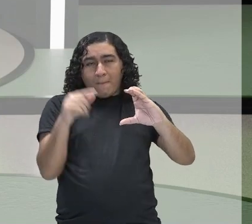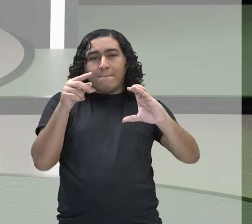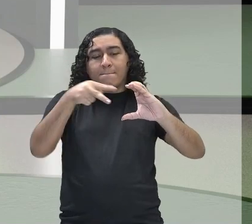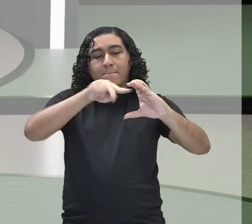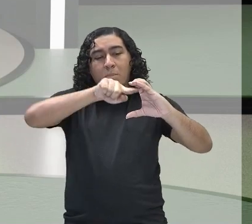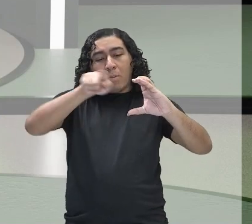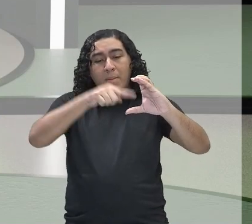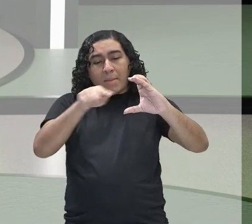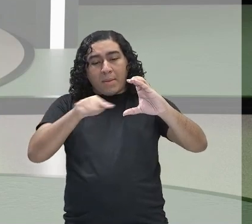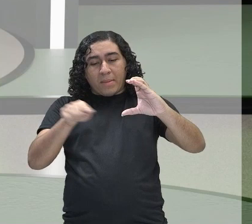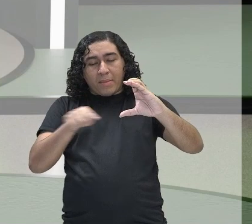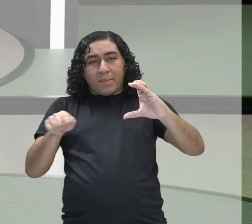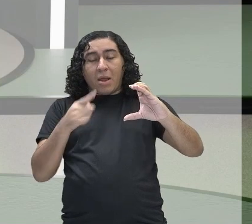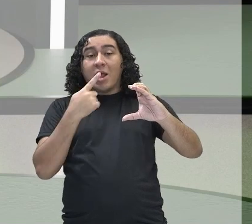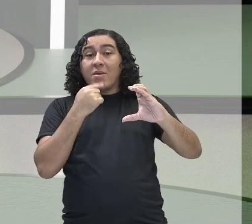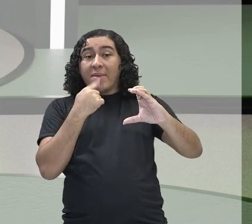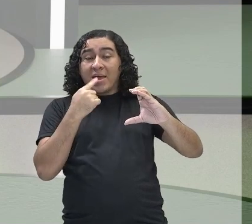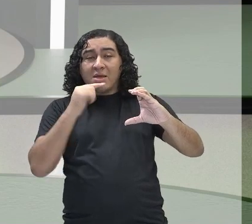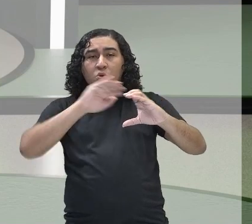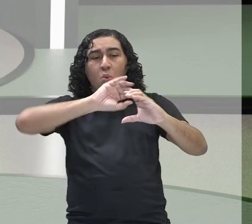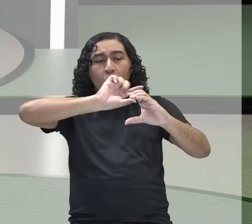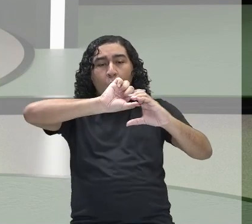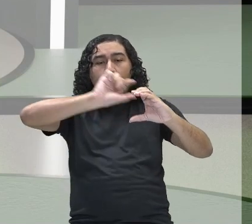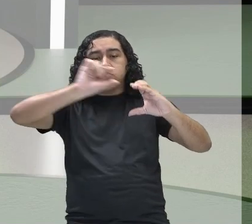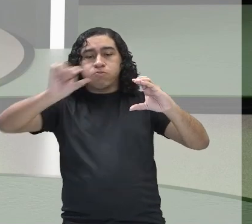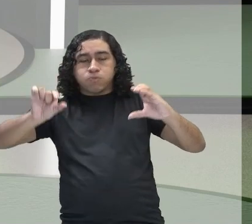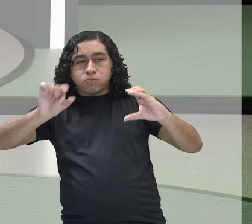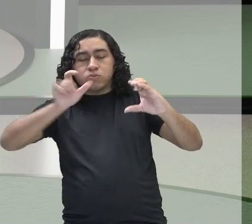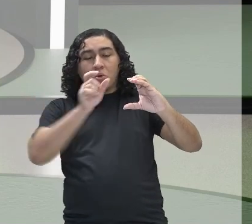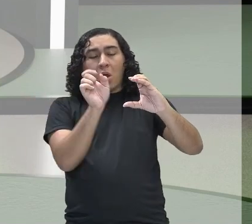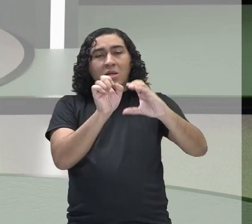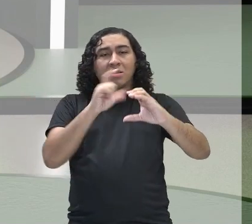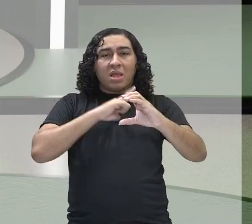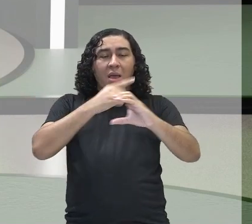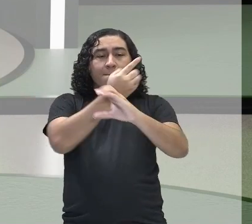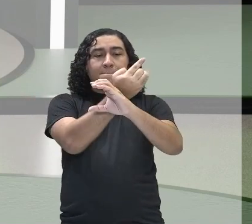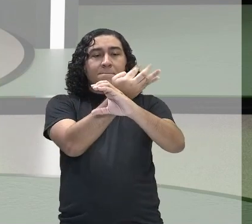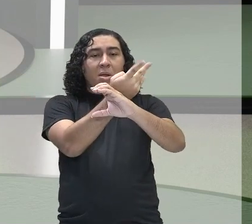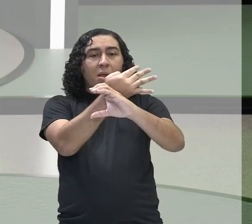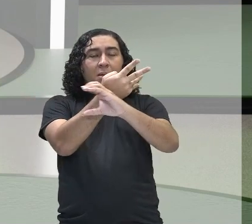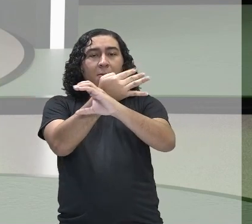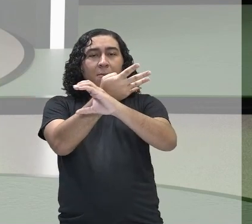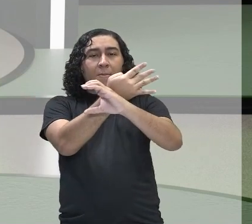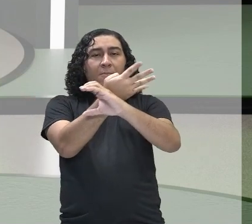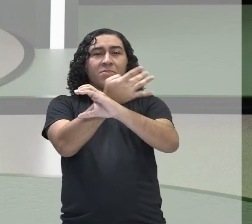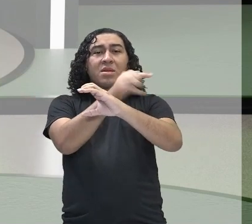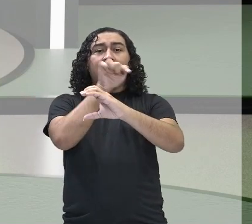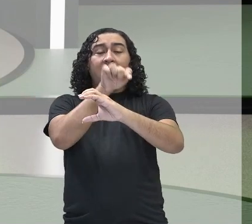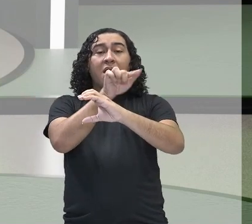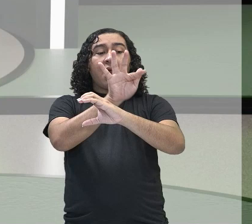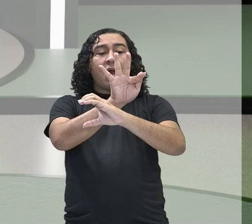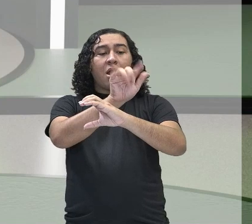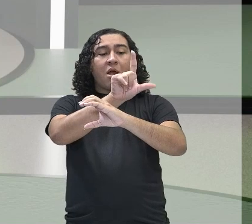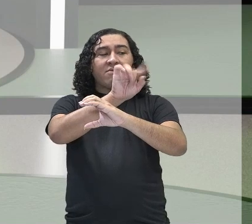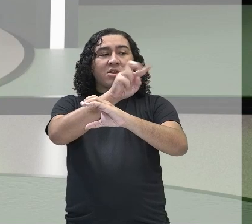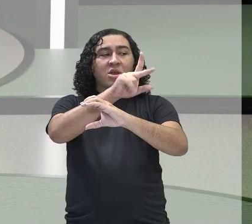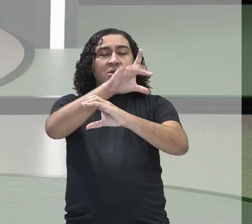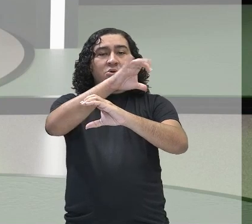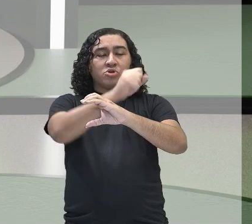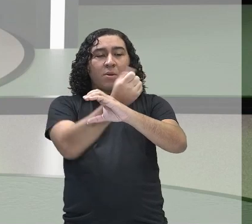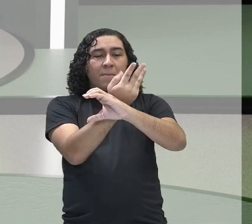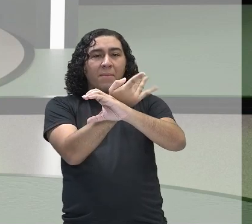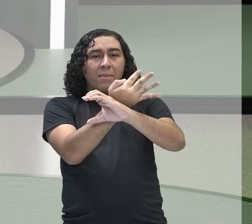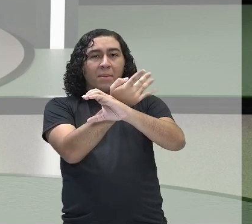né ao redor tem a membrana plasmática a parede celular lá em cima o que que eu tenho os flagelos que auxiliam no